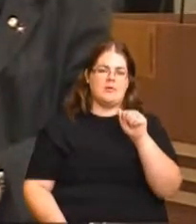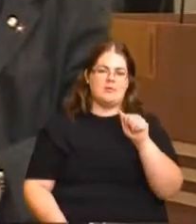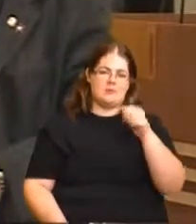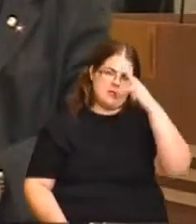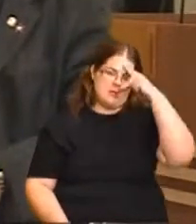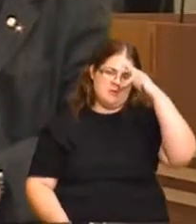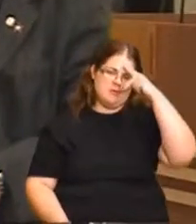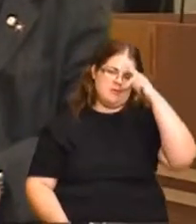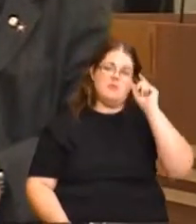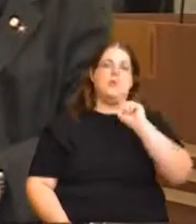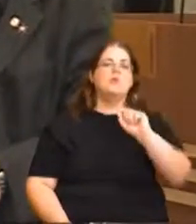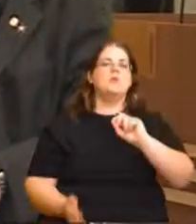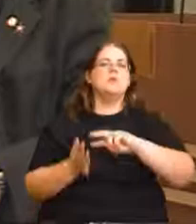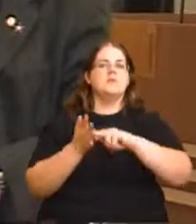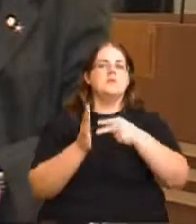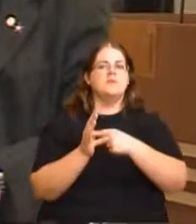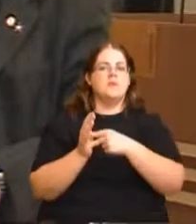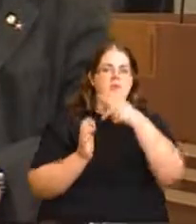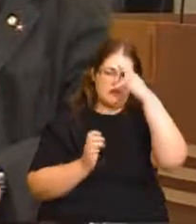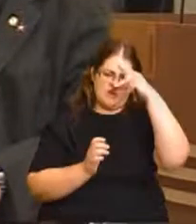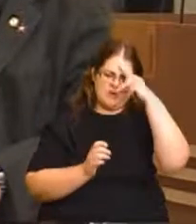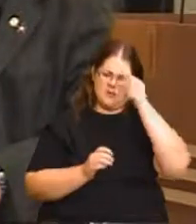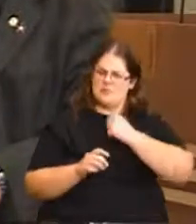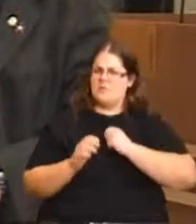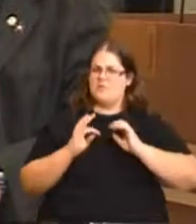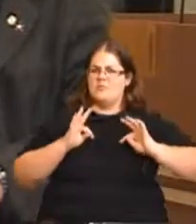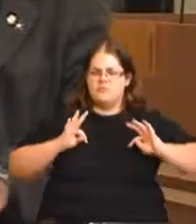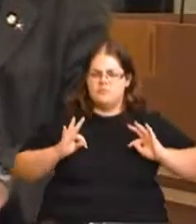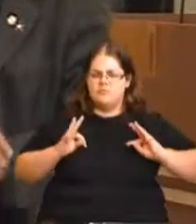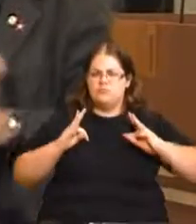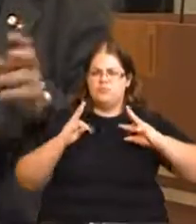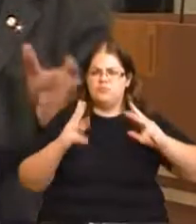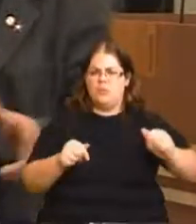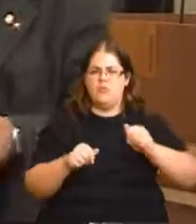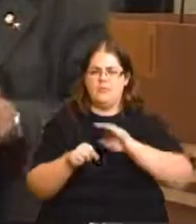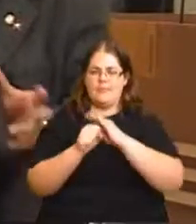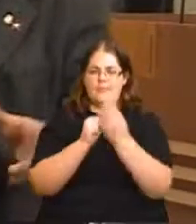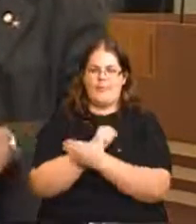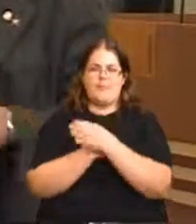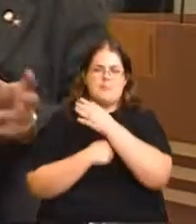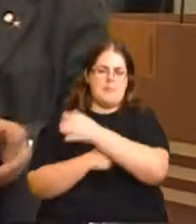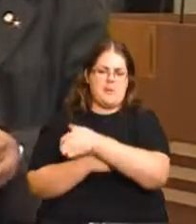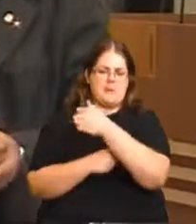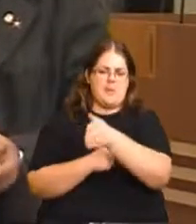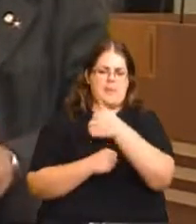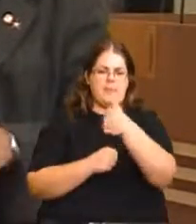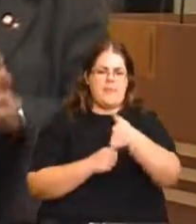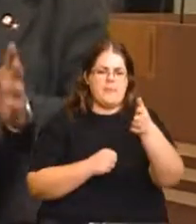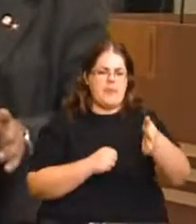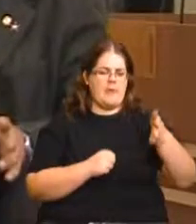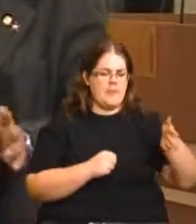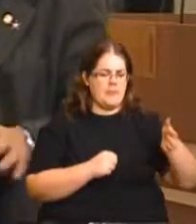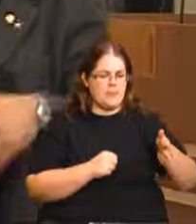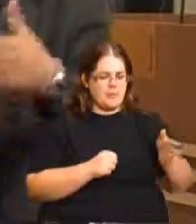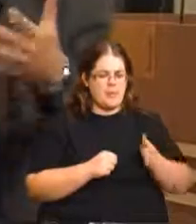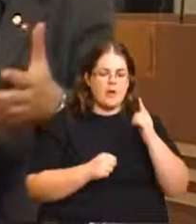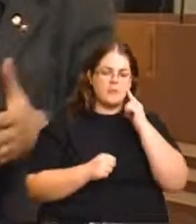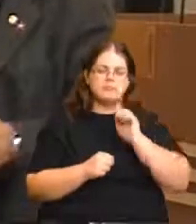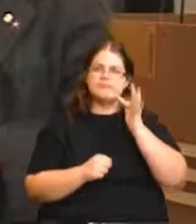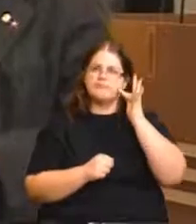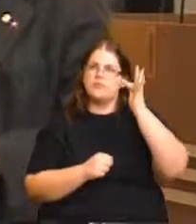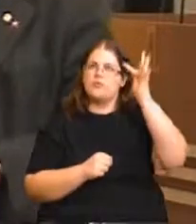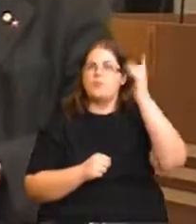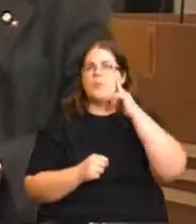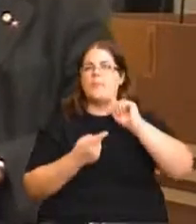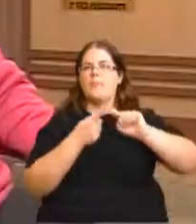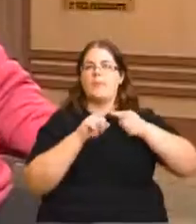nosso mandato, percorrer aí sim todos os bairros, conversar com as pessoas, fazer um diagnóstico através do nosso mandato da situação da cidade para projetar o